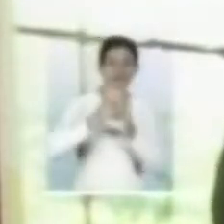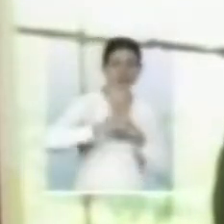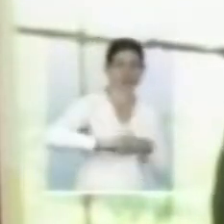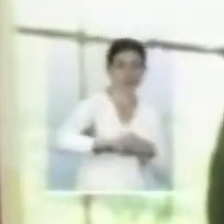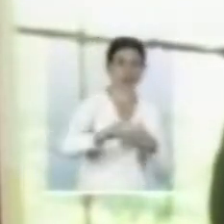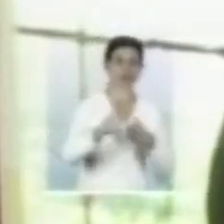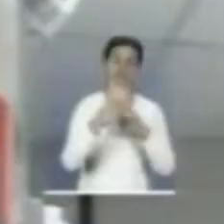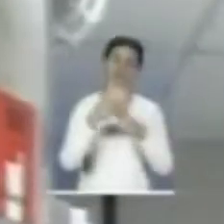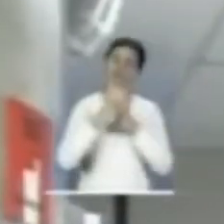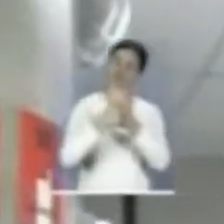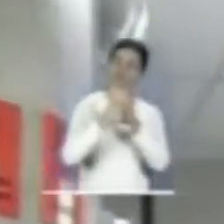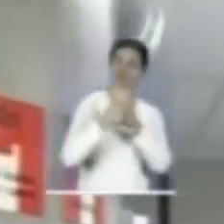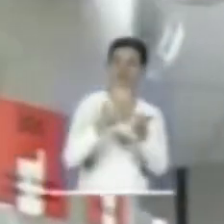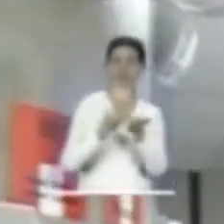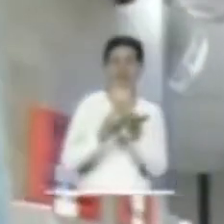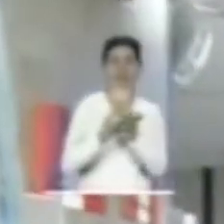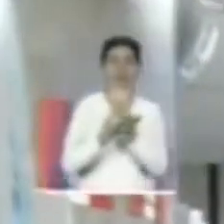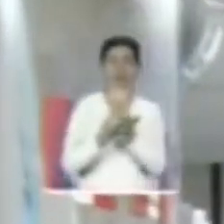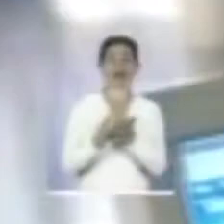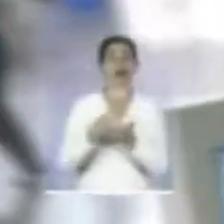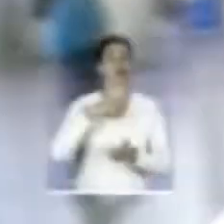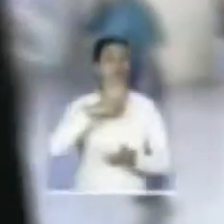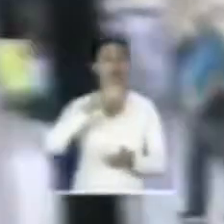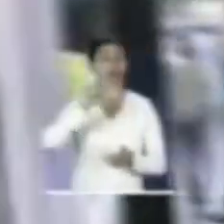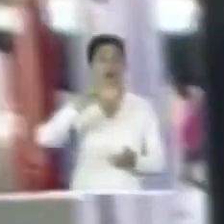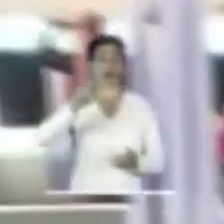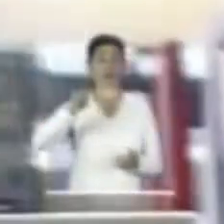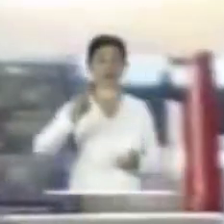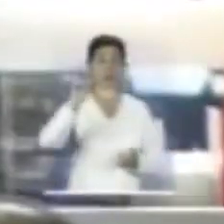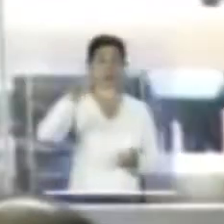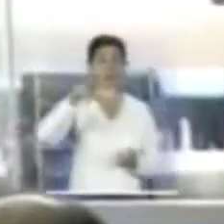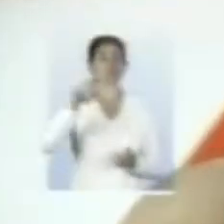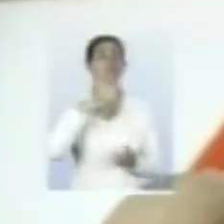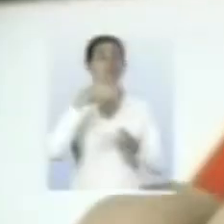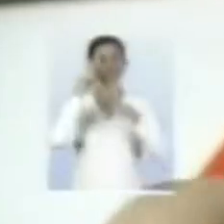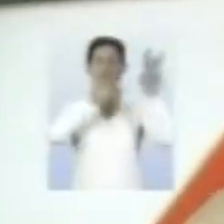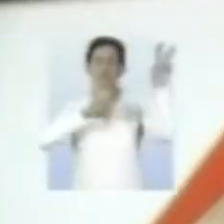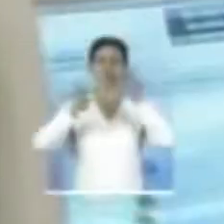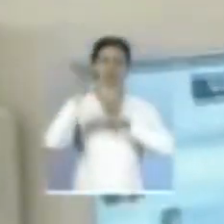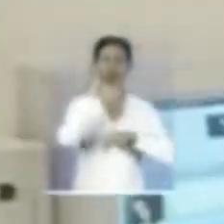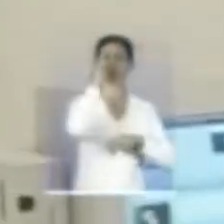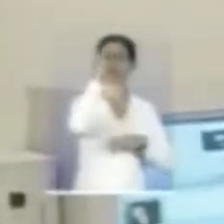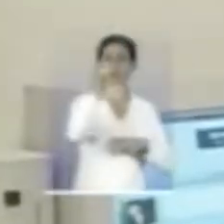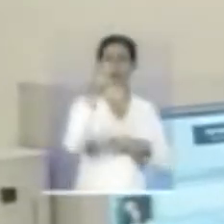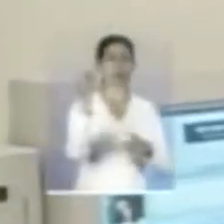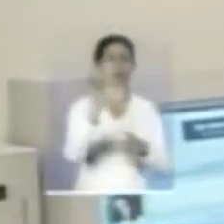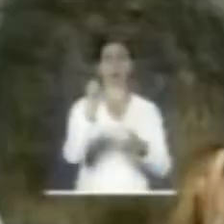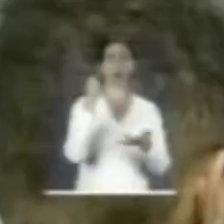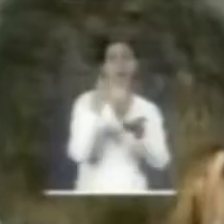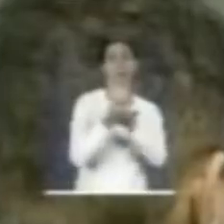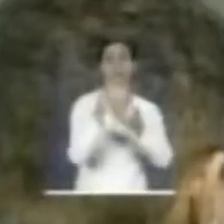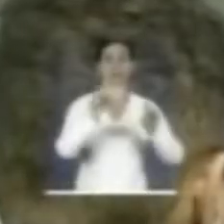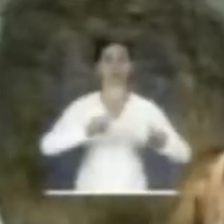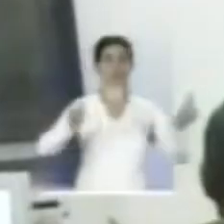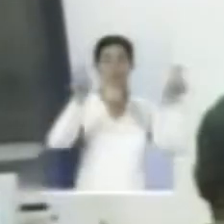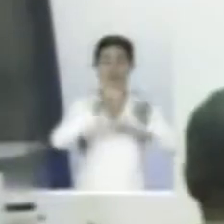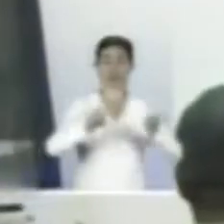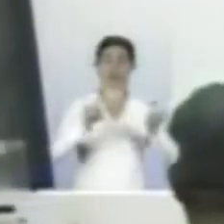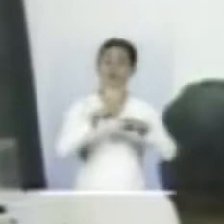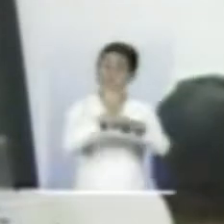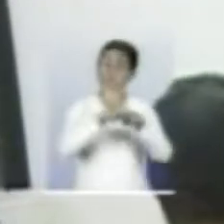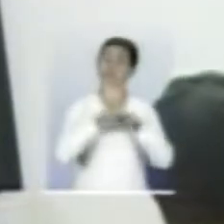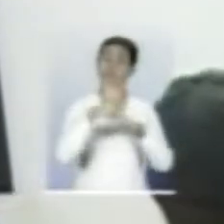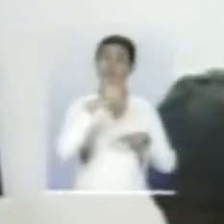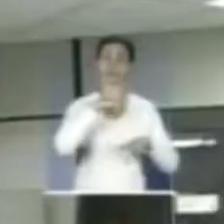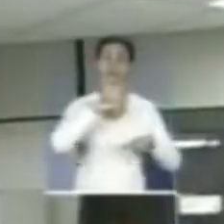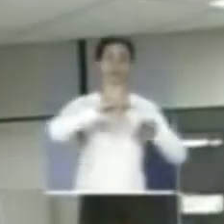estudos na escola. Geraldo Alckmin tem visão de futuro e trabalha para ajudar quem não pode comprar um computador.